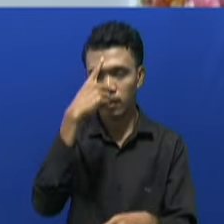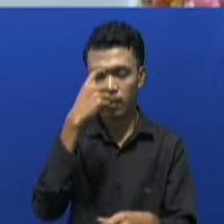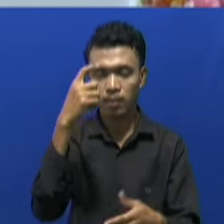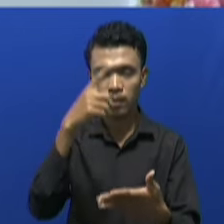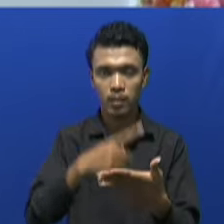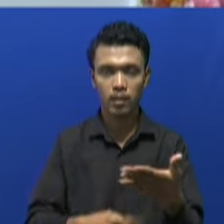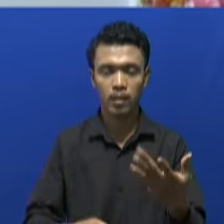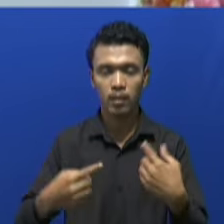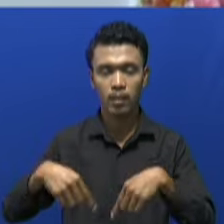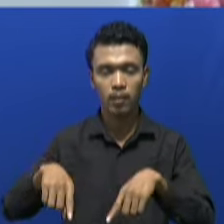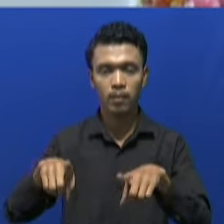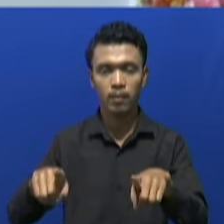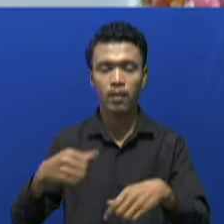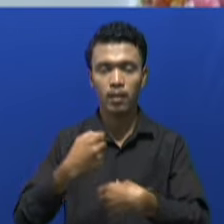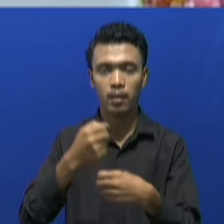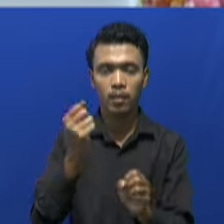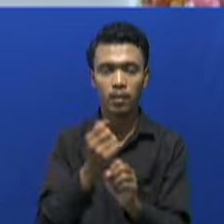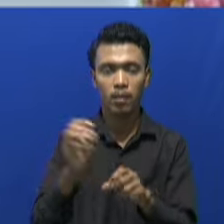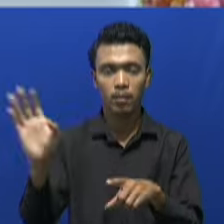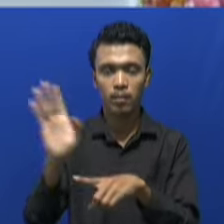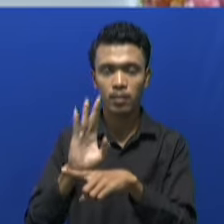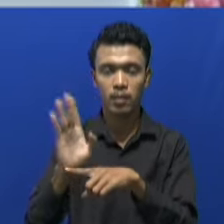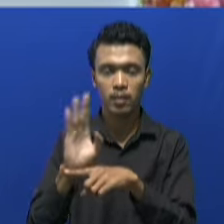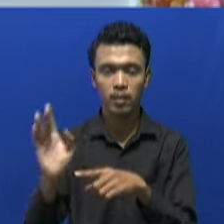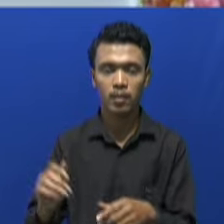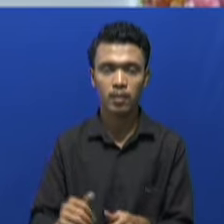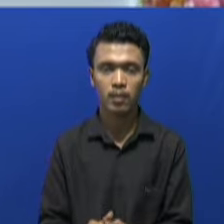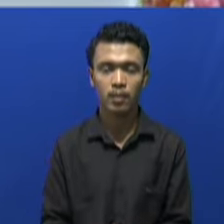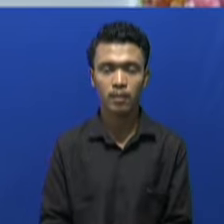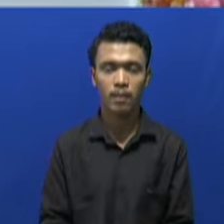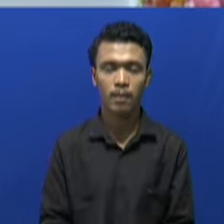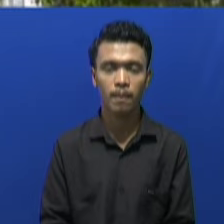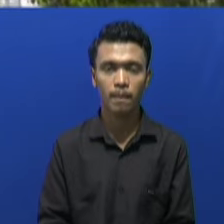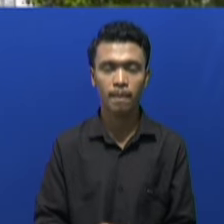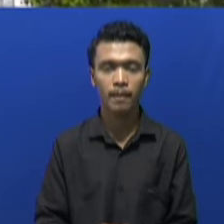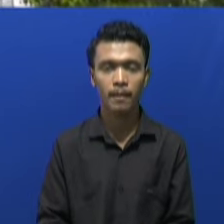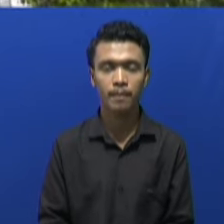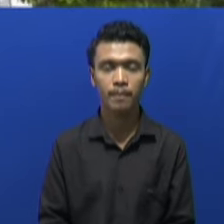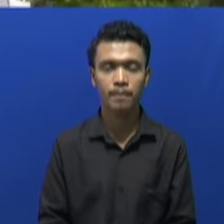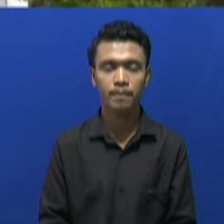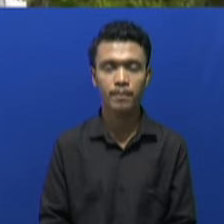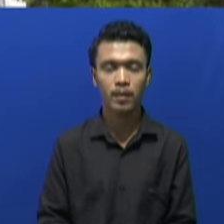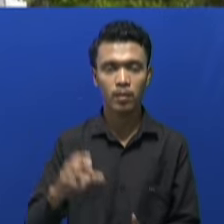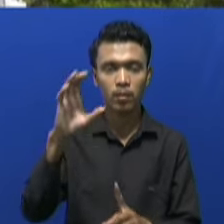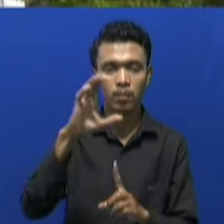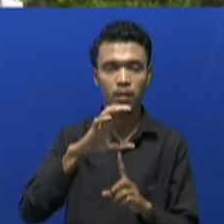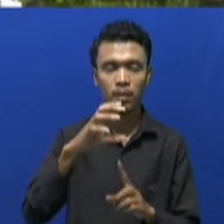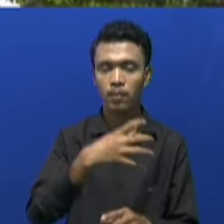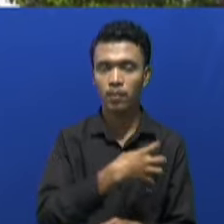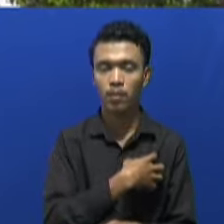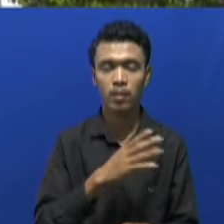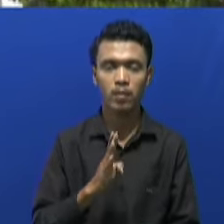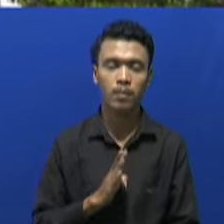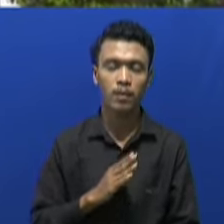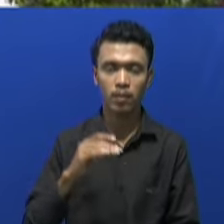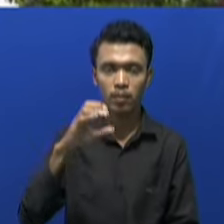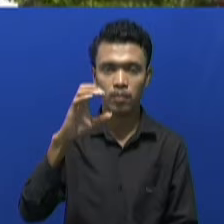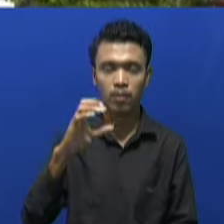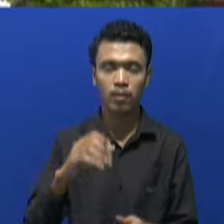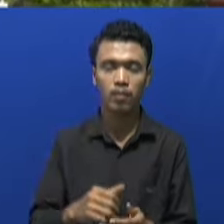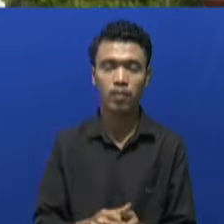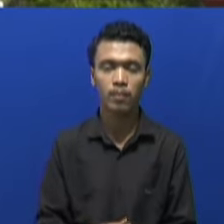ke ba fil fale aktividade de negosio ne beke ita sidaram ba komos bel halo. Komandante Penitele Municipio Baucau,